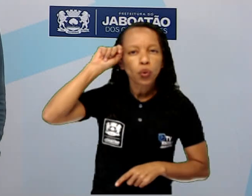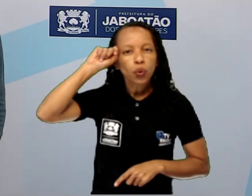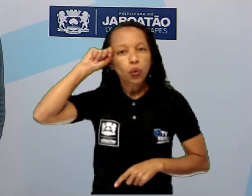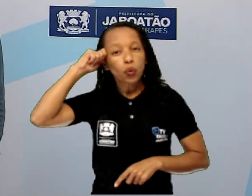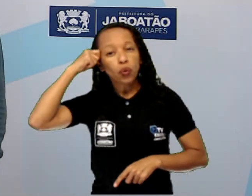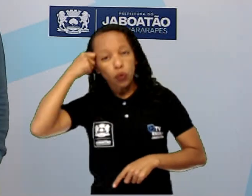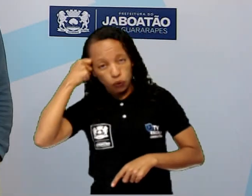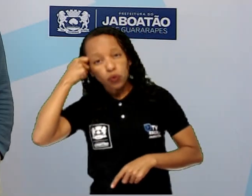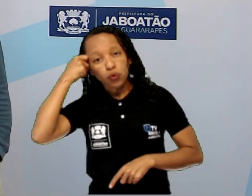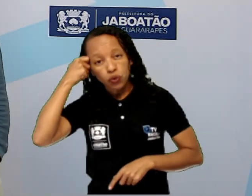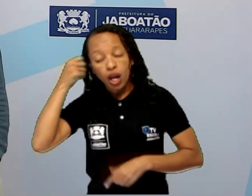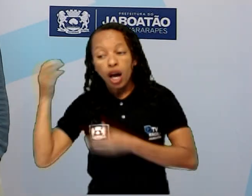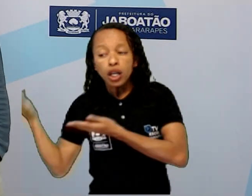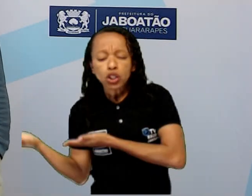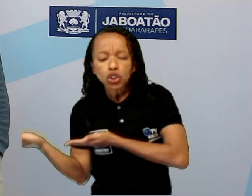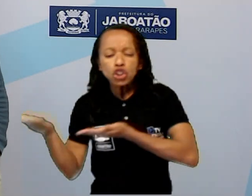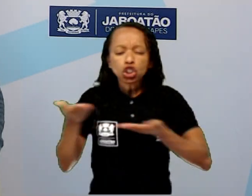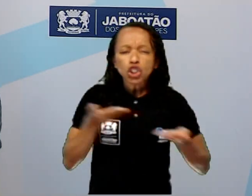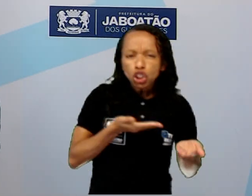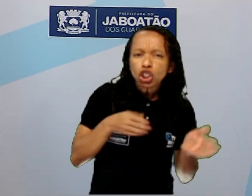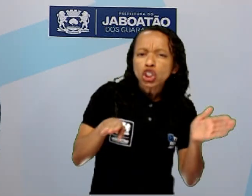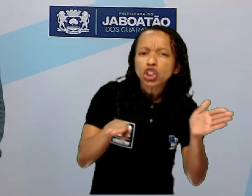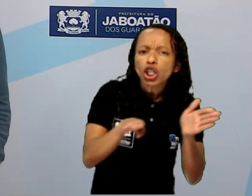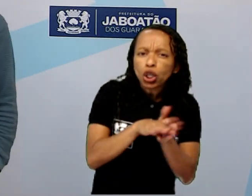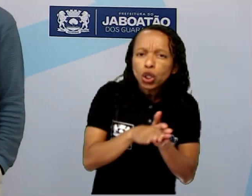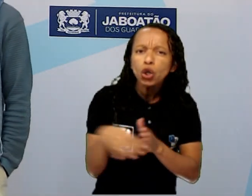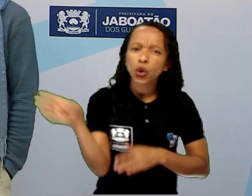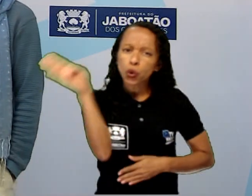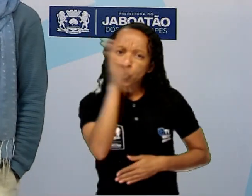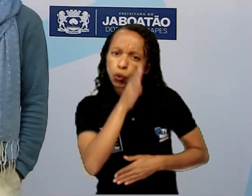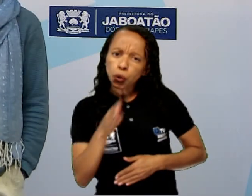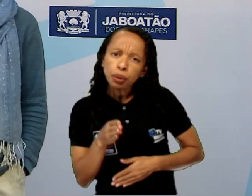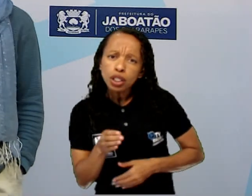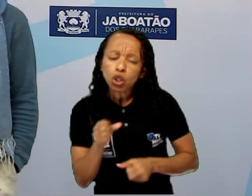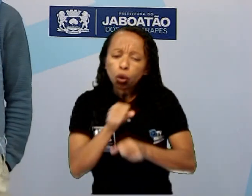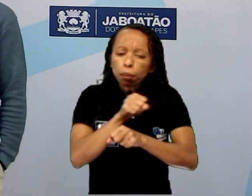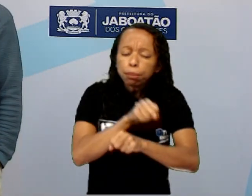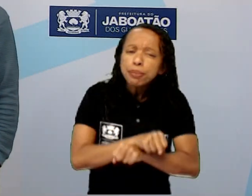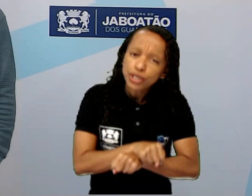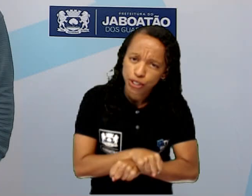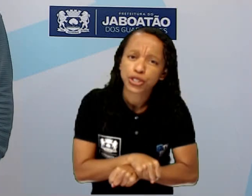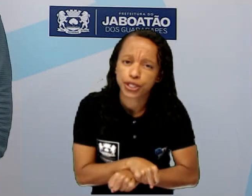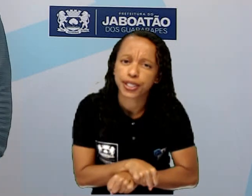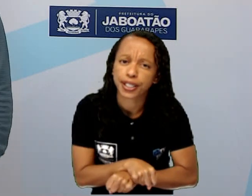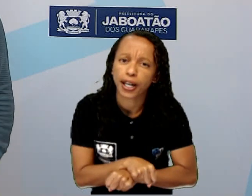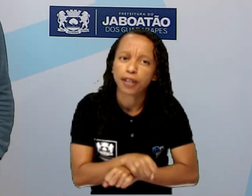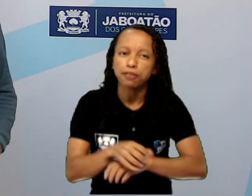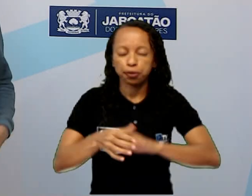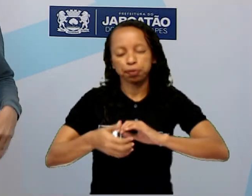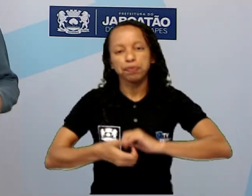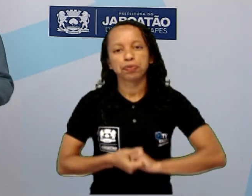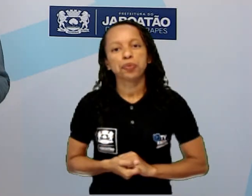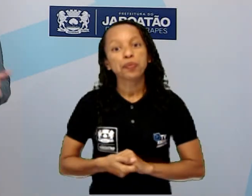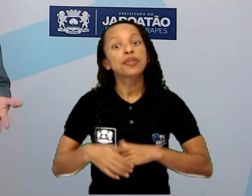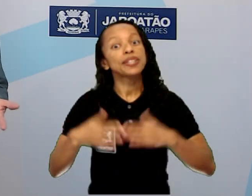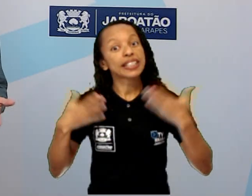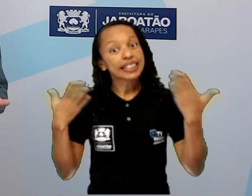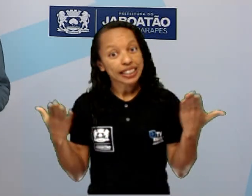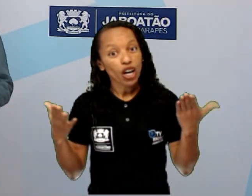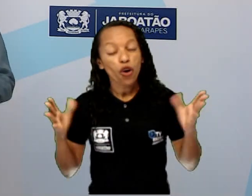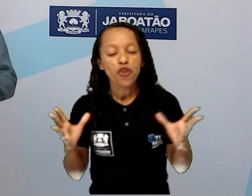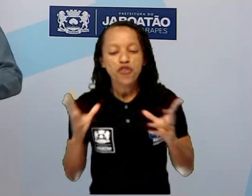obra escrava do Brasil colônia para trabalhar na lavoura do açúcar, depois do café. E aí a gente viu que deu no que deu,